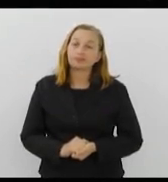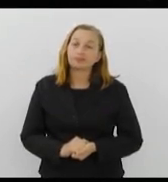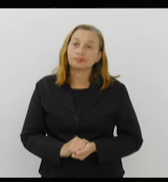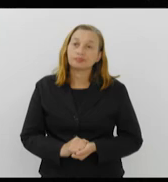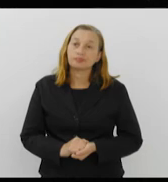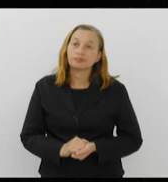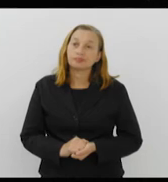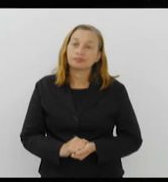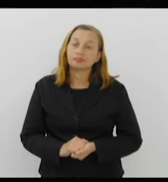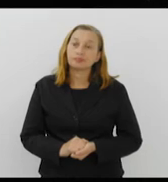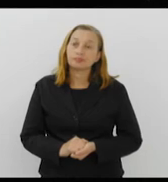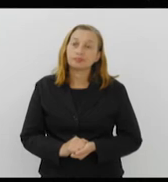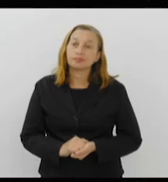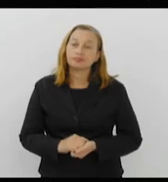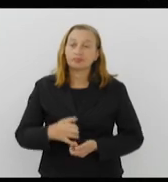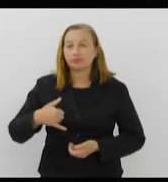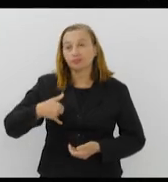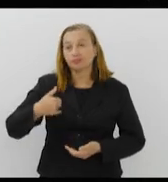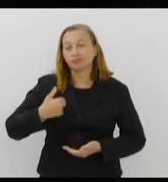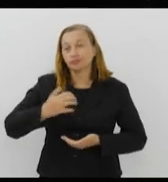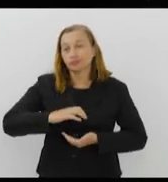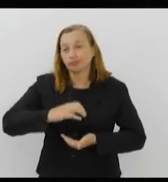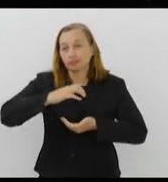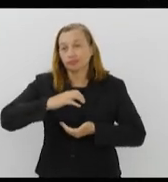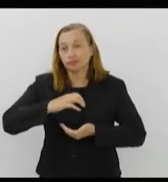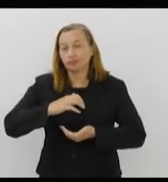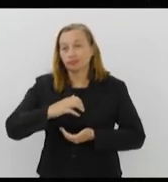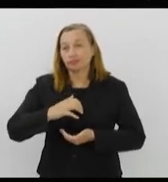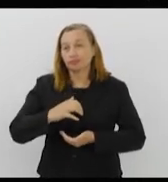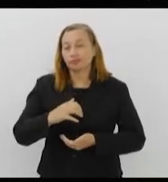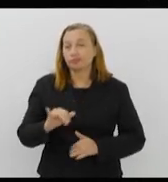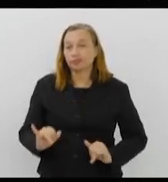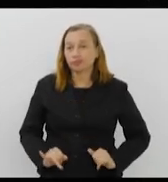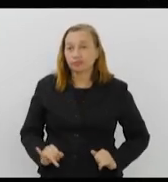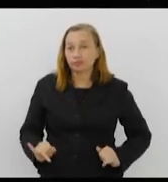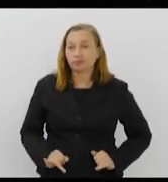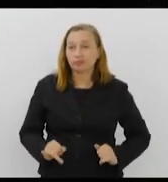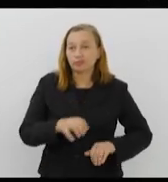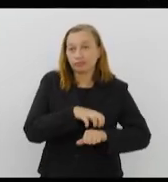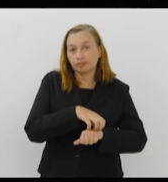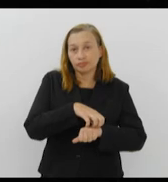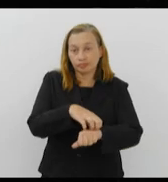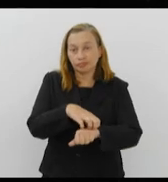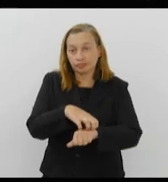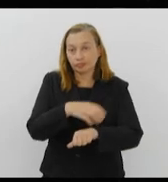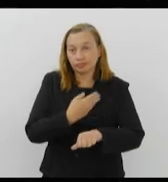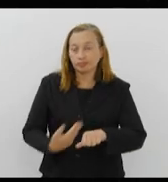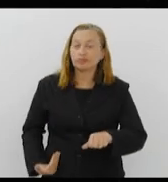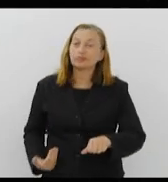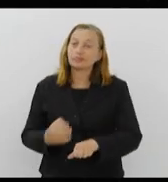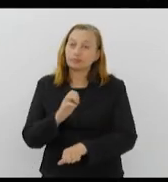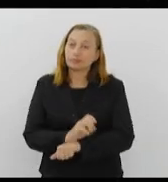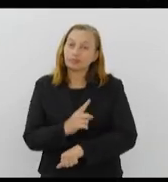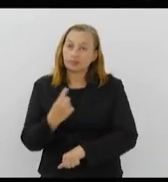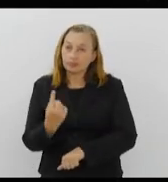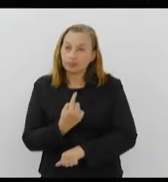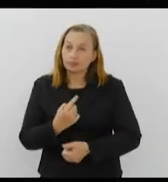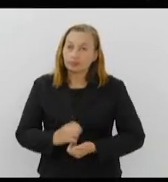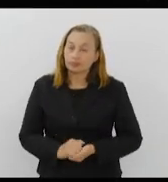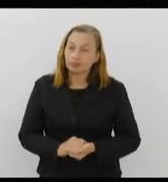o que os idosos sofrem no transporte público do nosso estado.